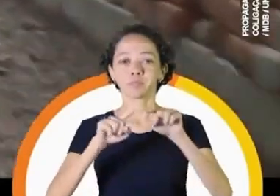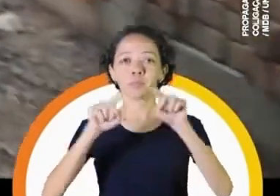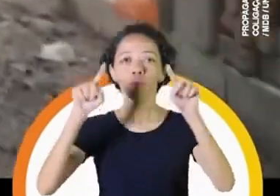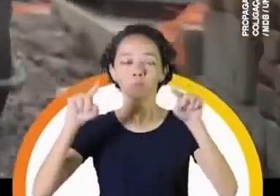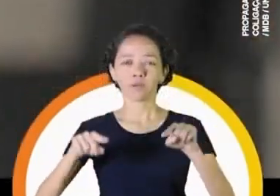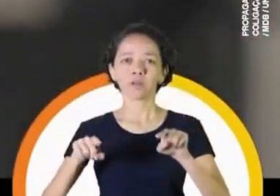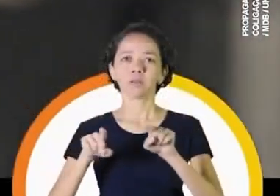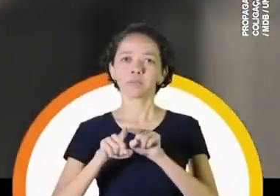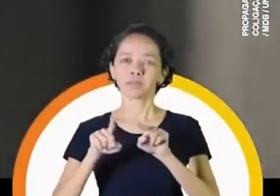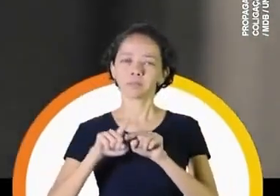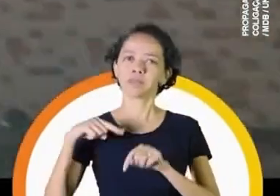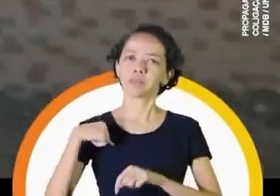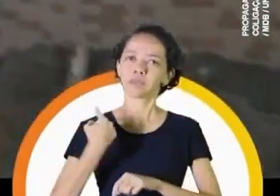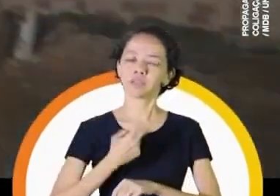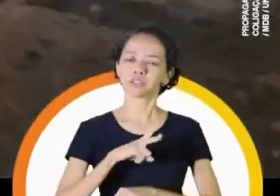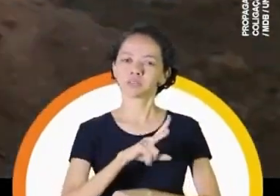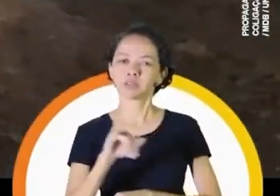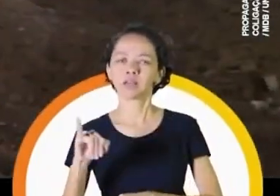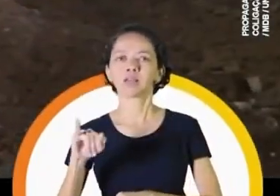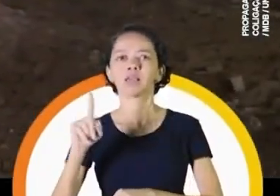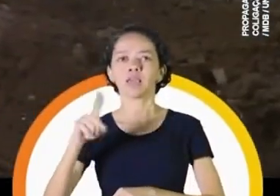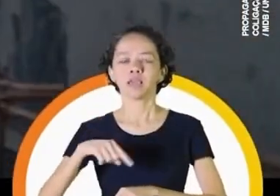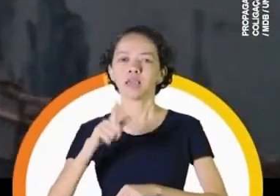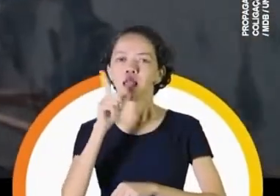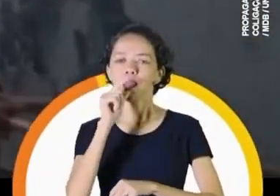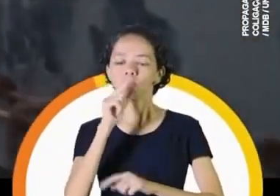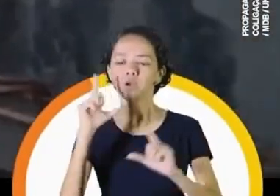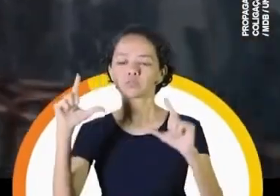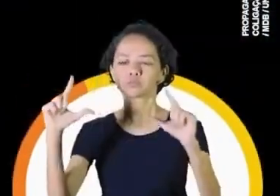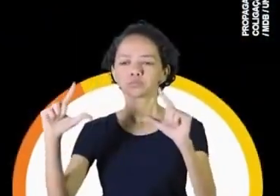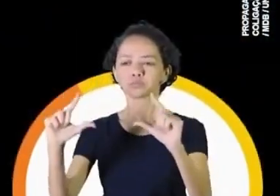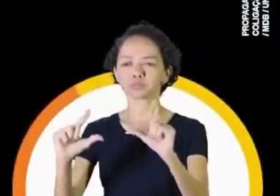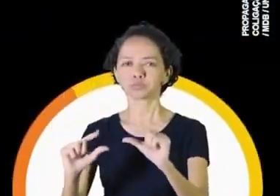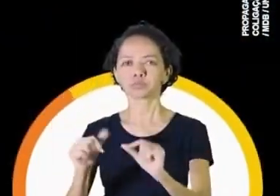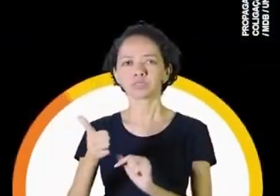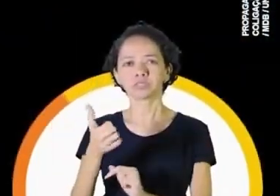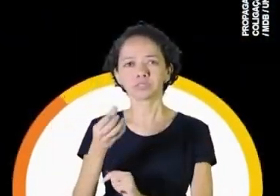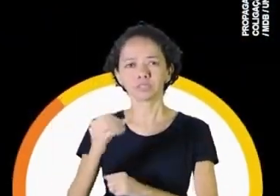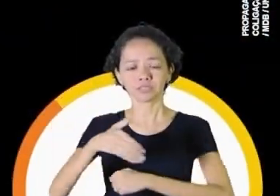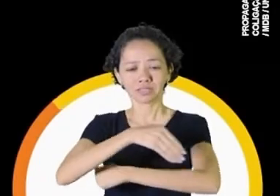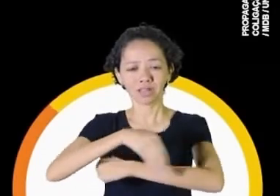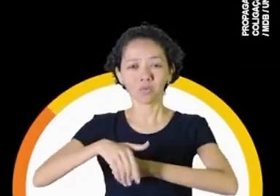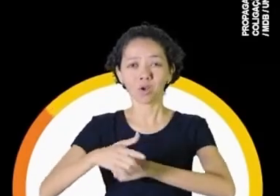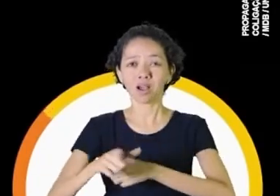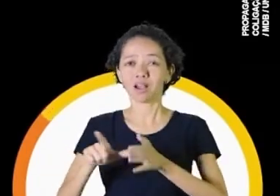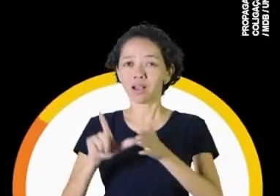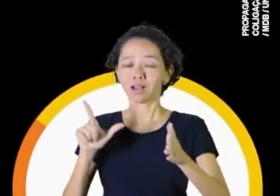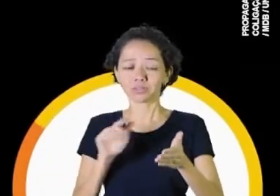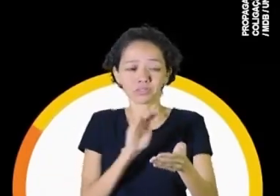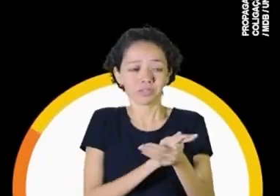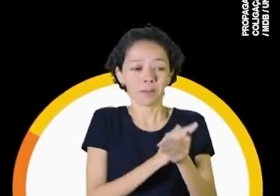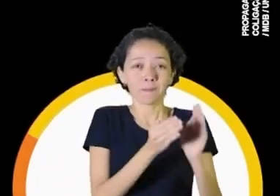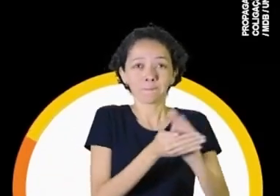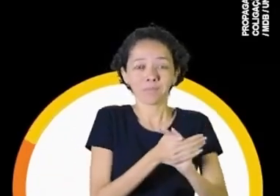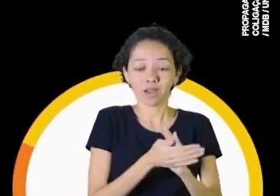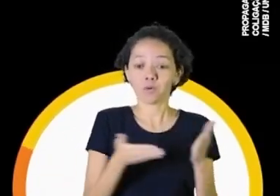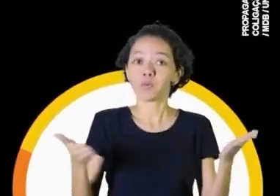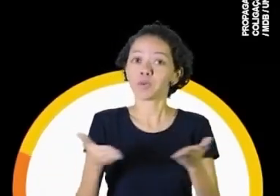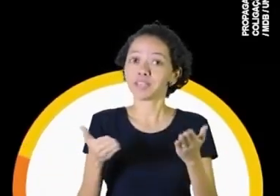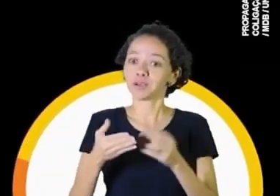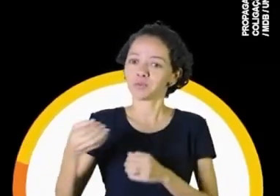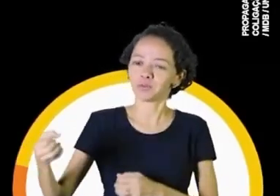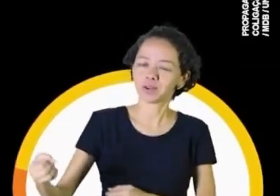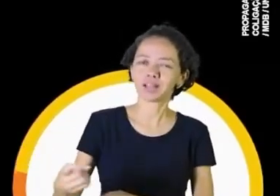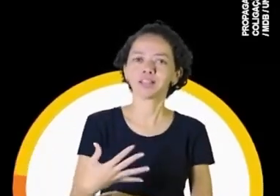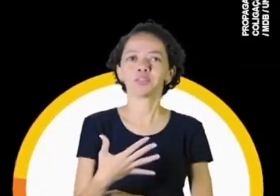Com o programa Rua Tinindo, estamos fazendo a pavimentação e drenagem de 170 ruas que antes eram de barro. A Rua Tinindo está